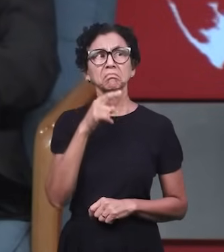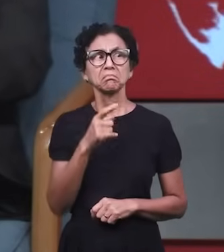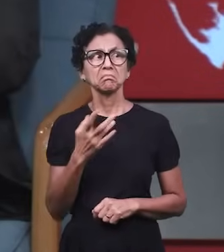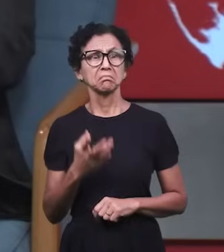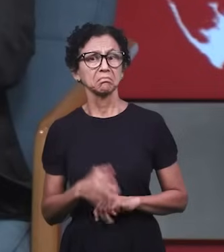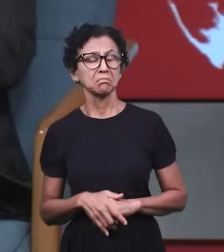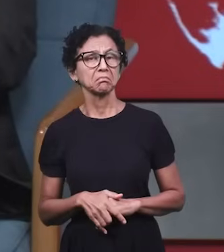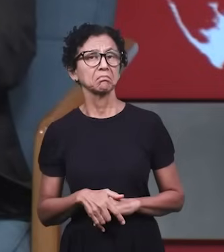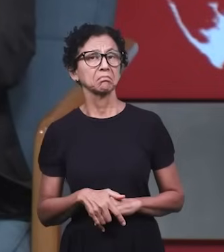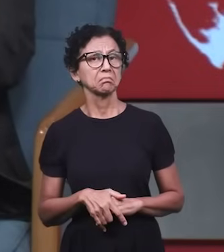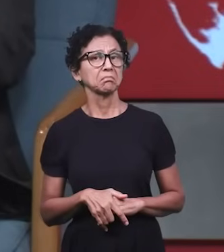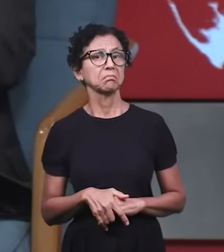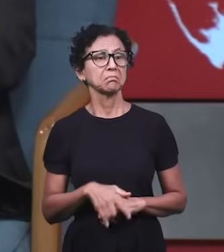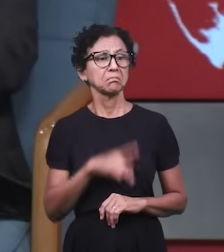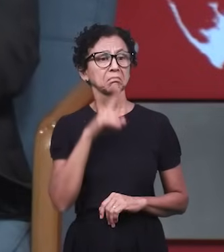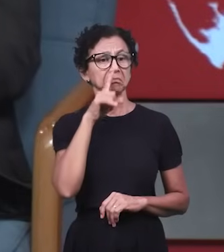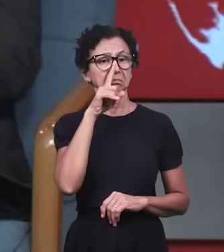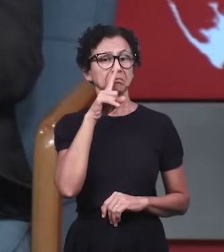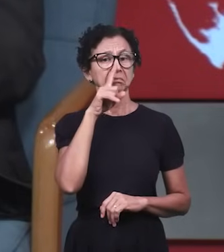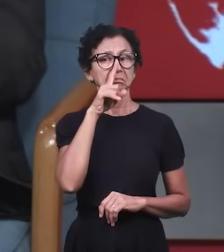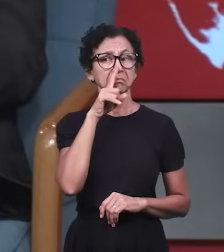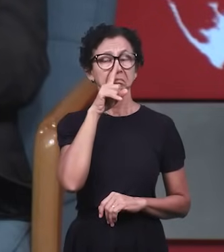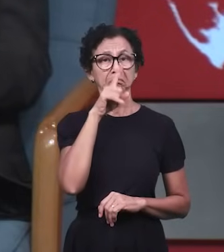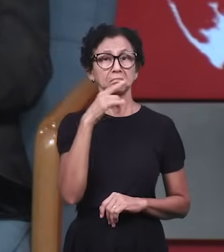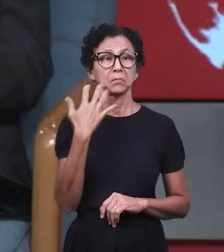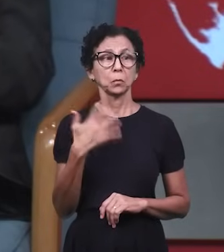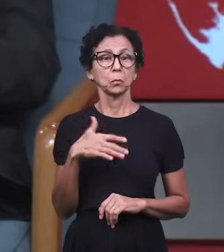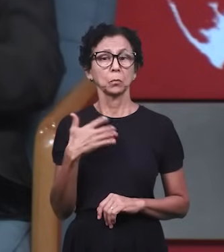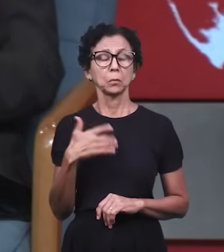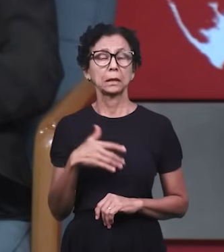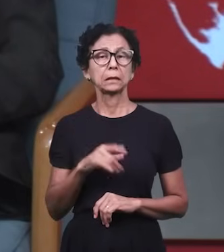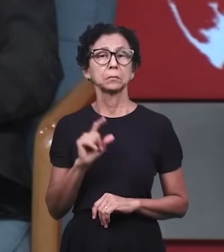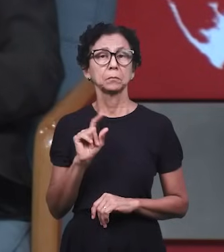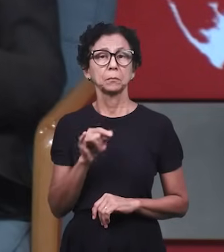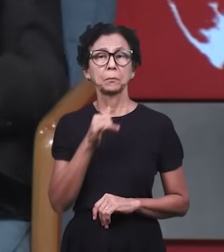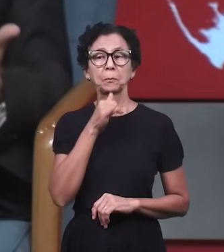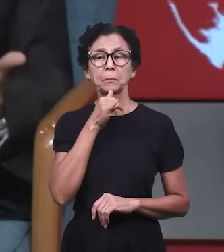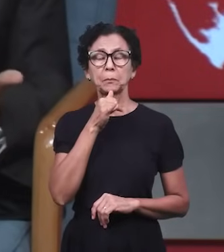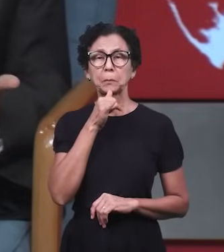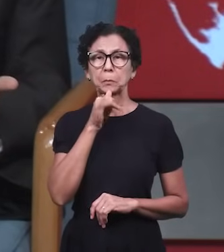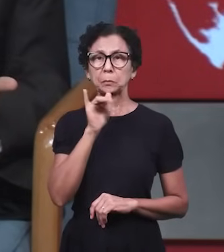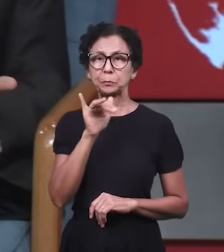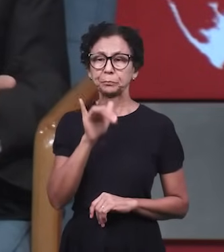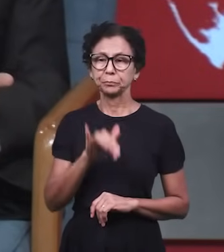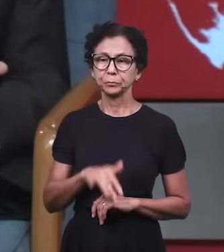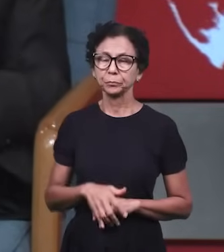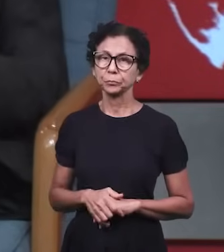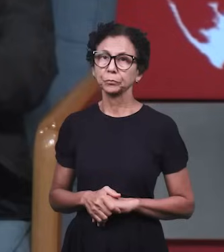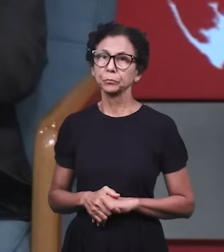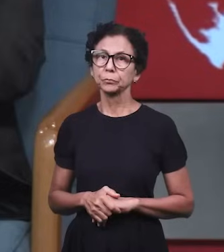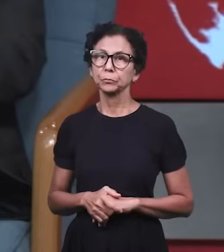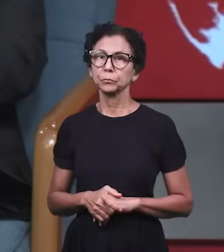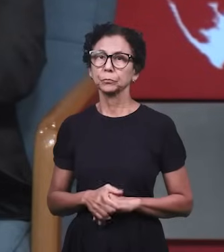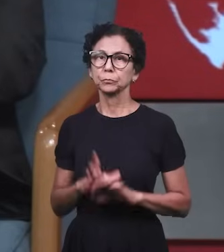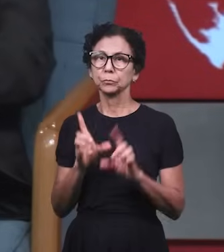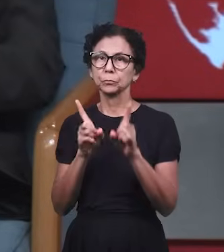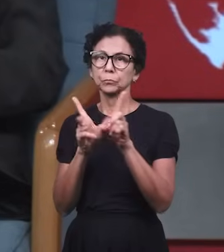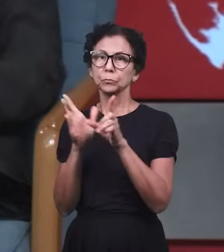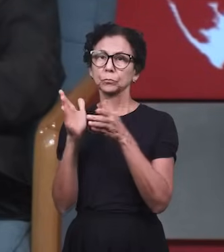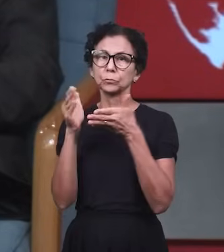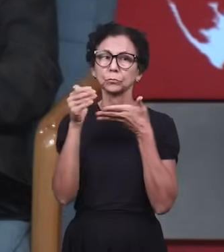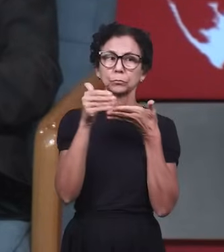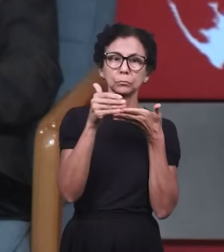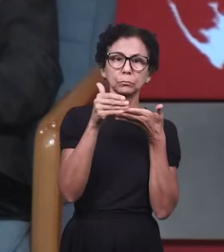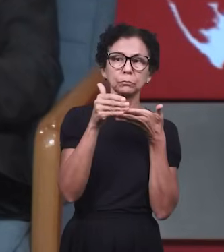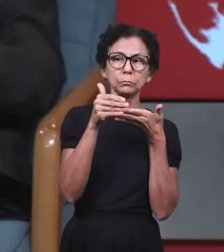nós incorremos em riscos muito grandes de, por exemplo, ter um desvio da